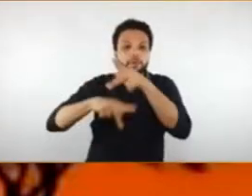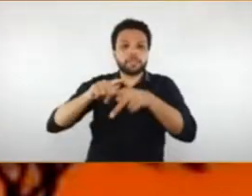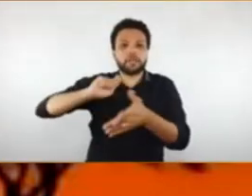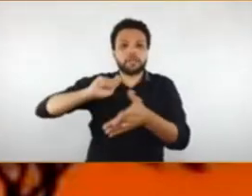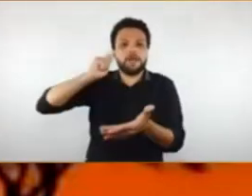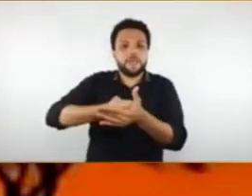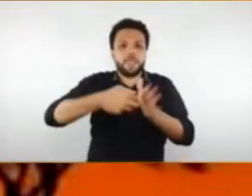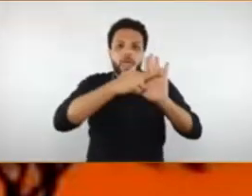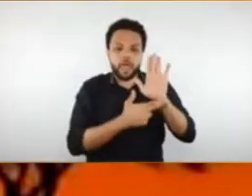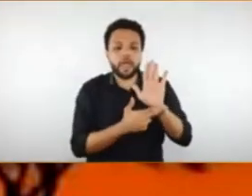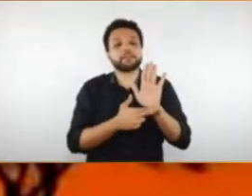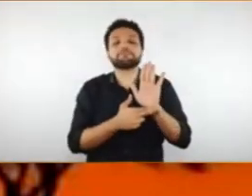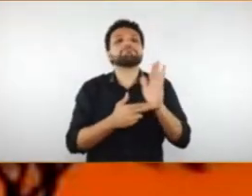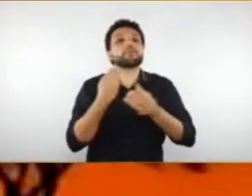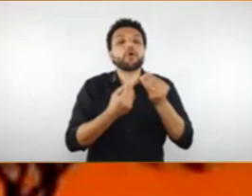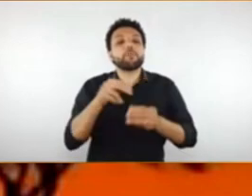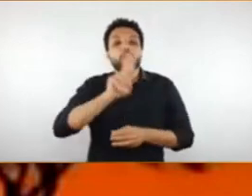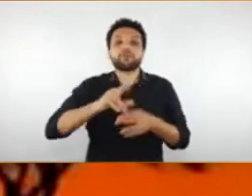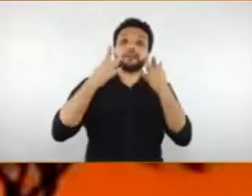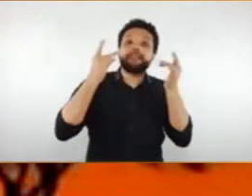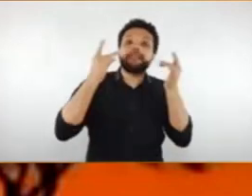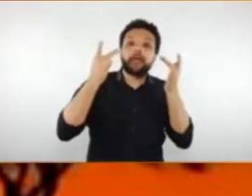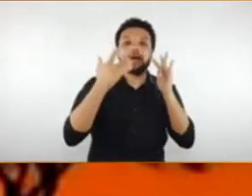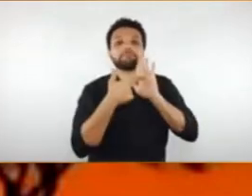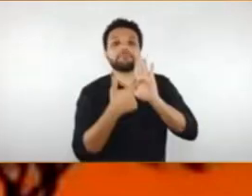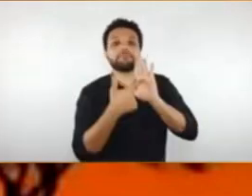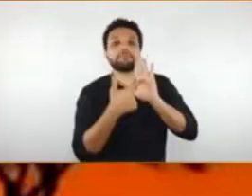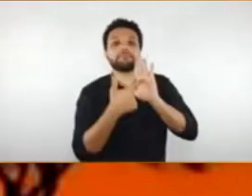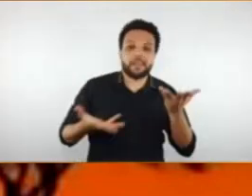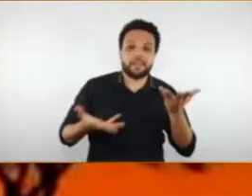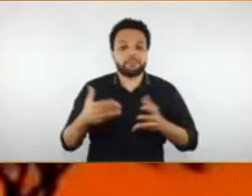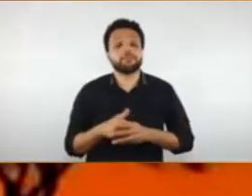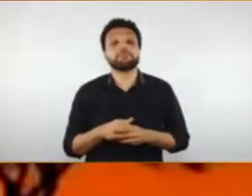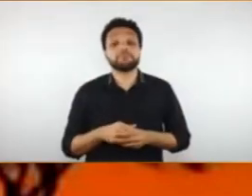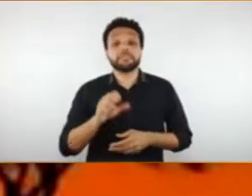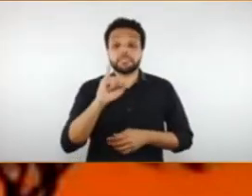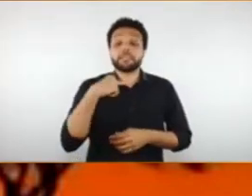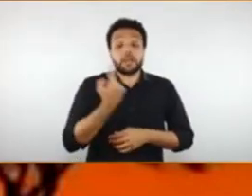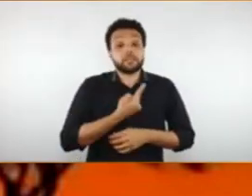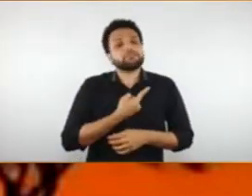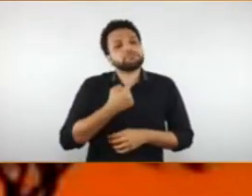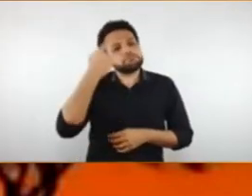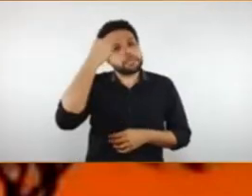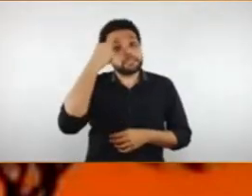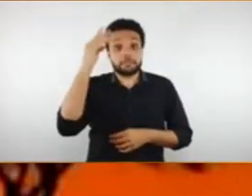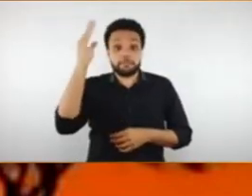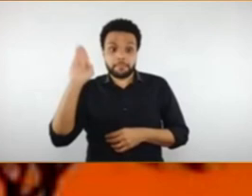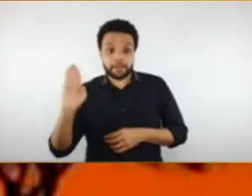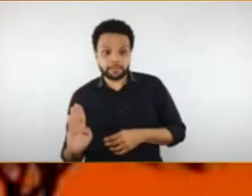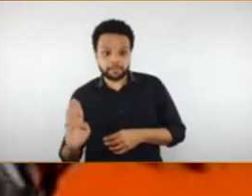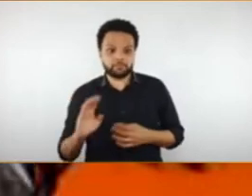agora voltando ao assunto de Brasil, né, e Brasil para o mundo, o entretenimento e as artes, ele